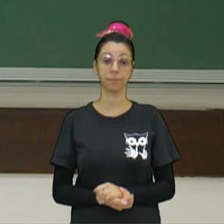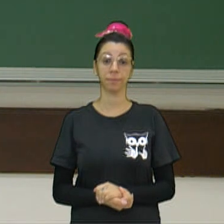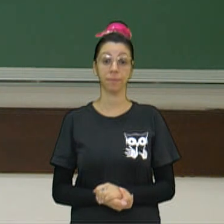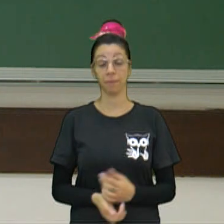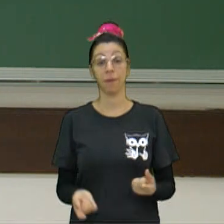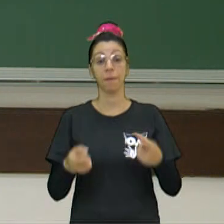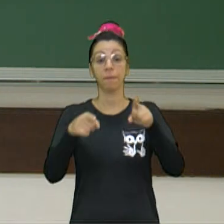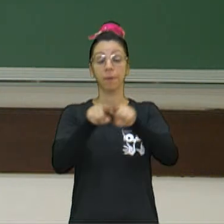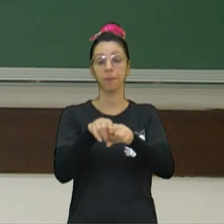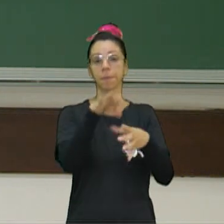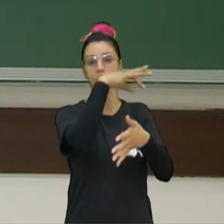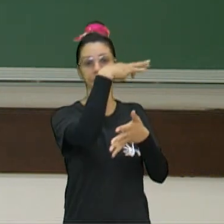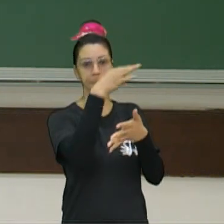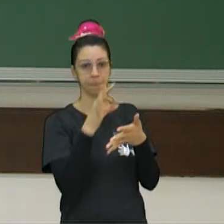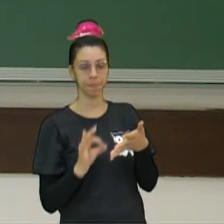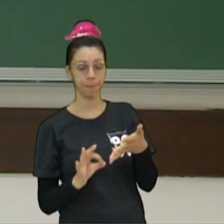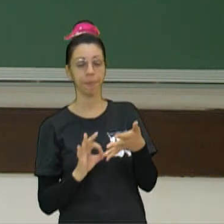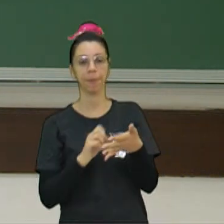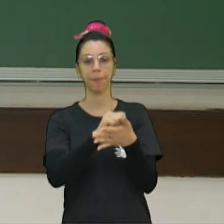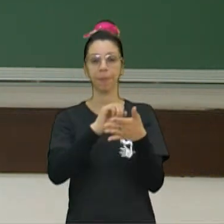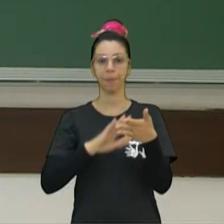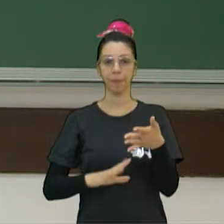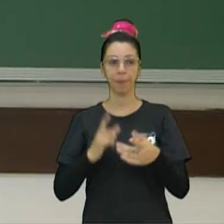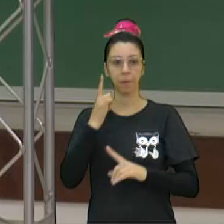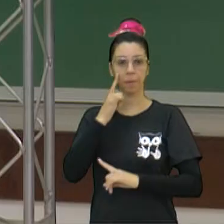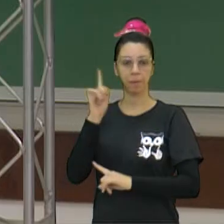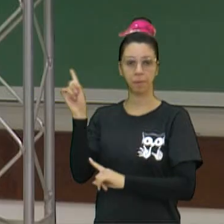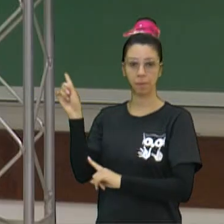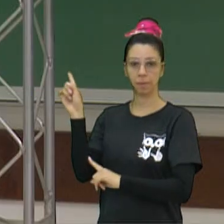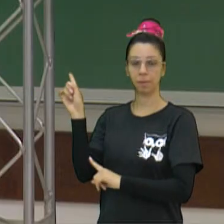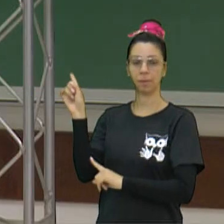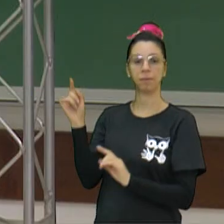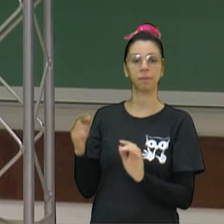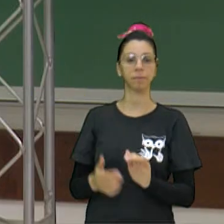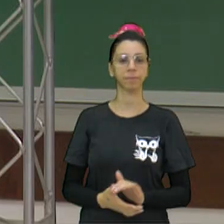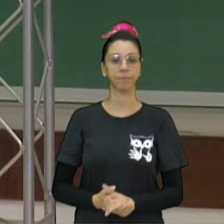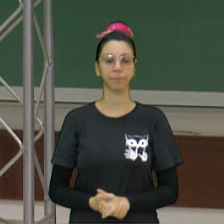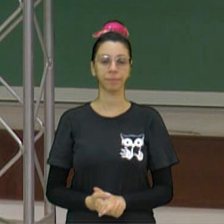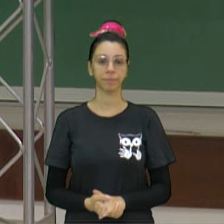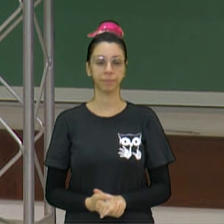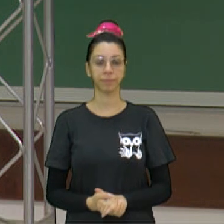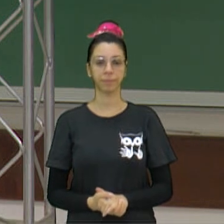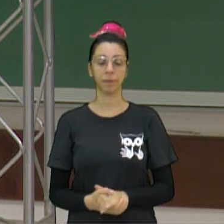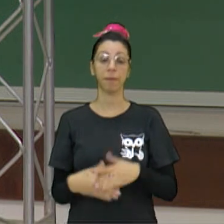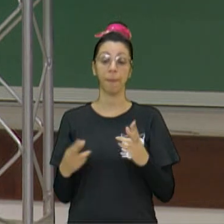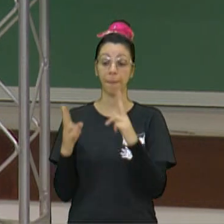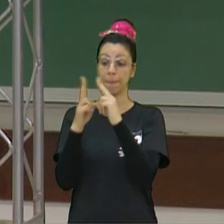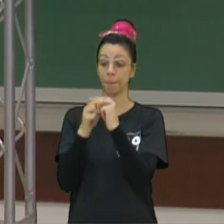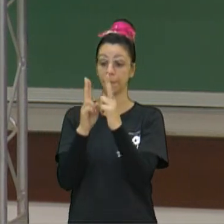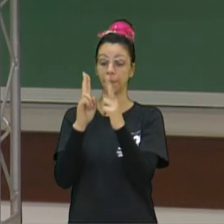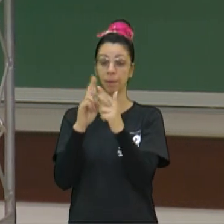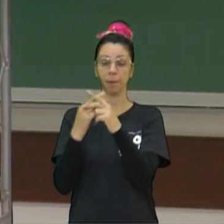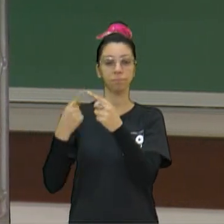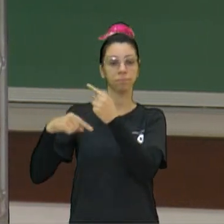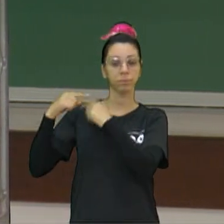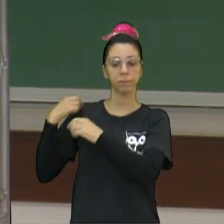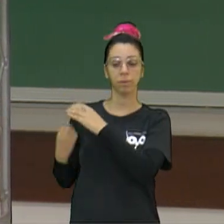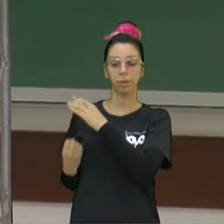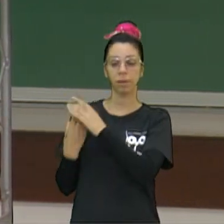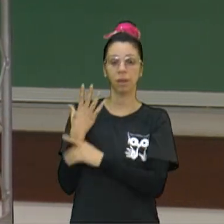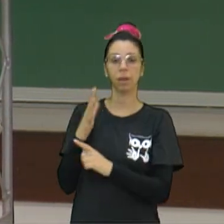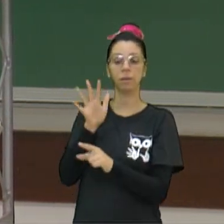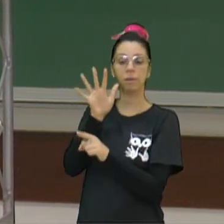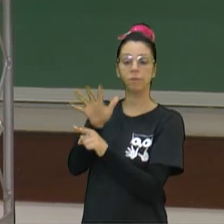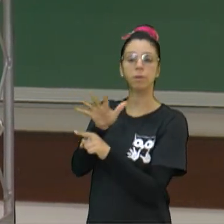Voltando então, pessoal, com a correção da atividade que tinha ficado aqui para vocês, que era o quê? O método Pilates, quando criado, teve forte